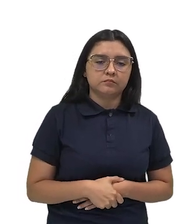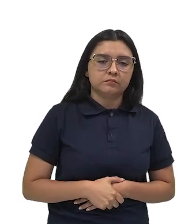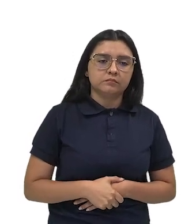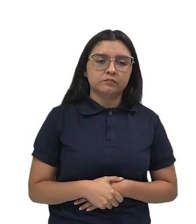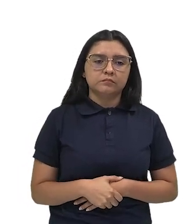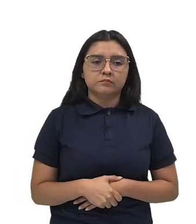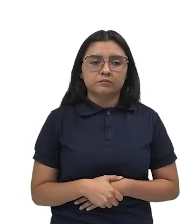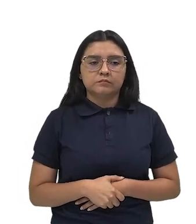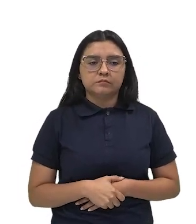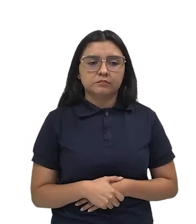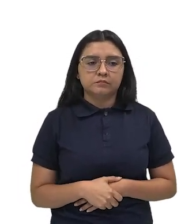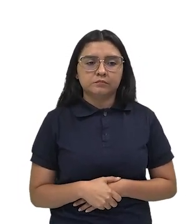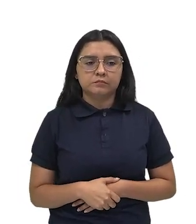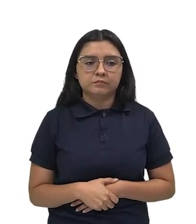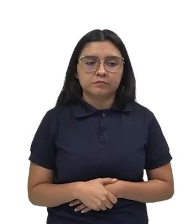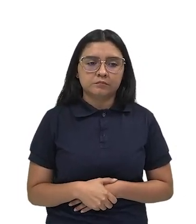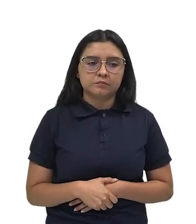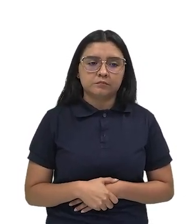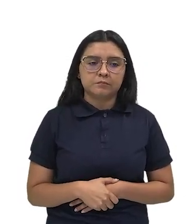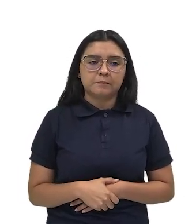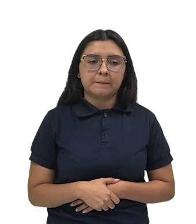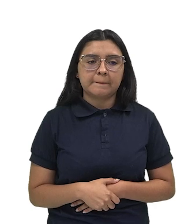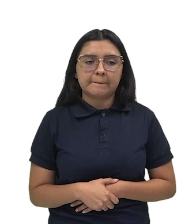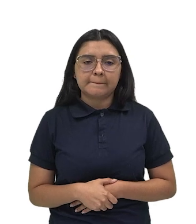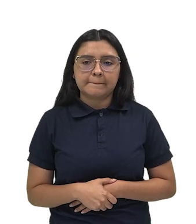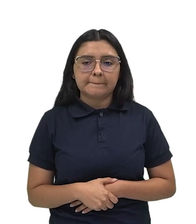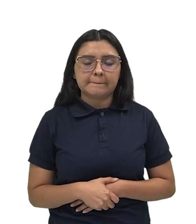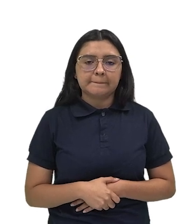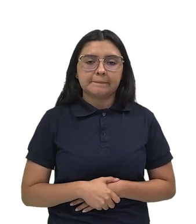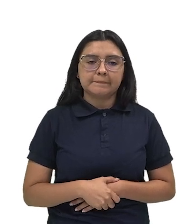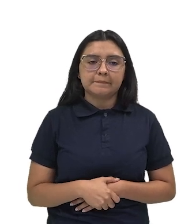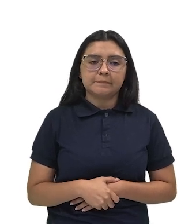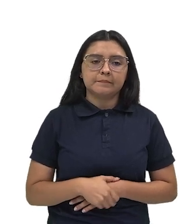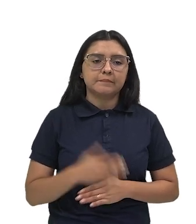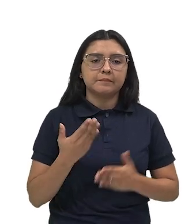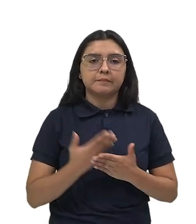de tendência central, né? Medidas